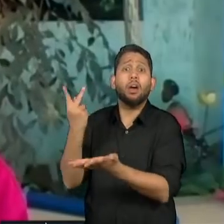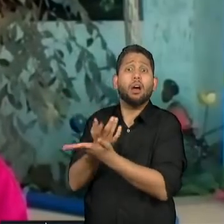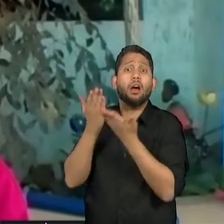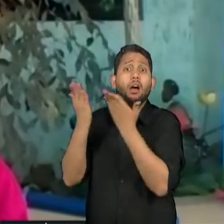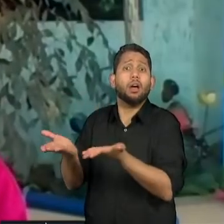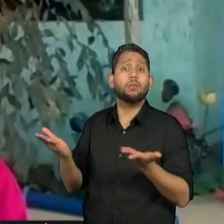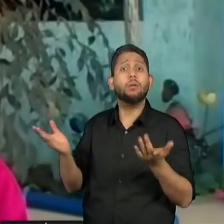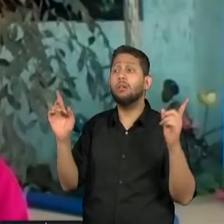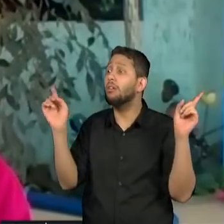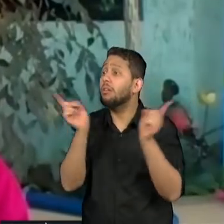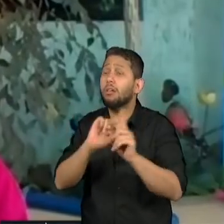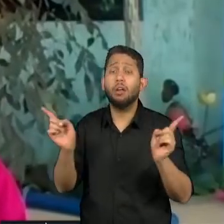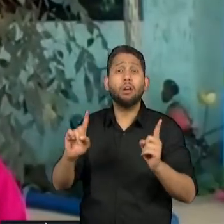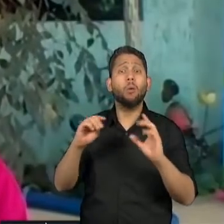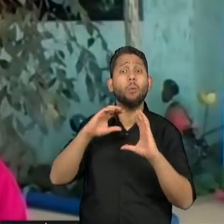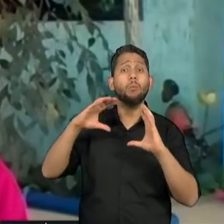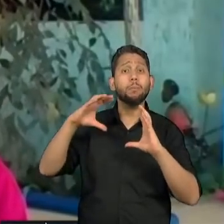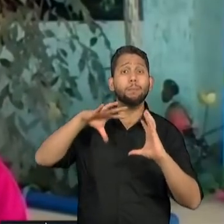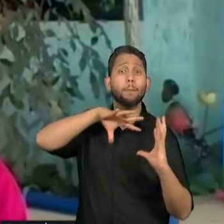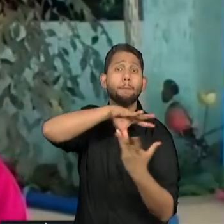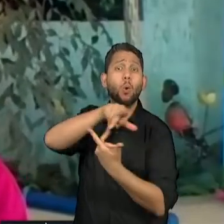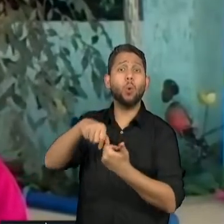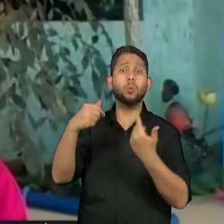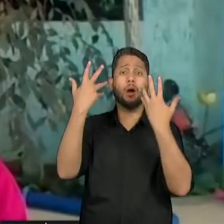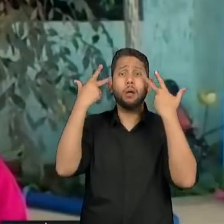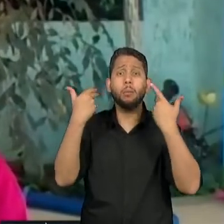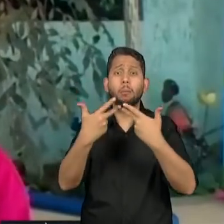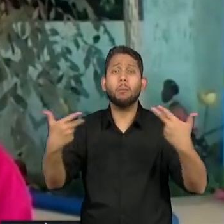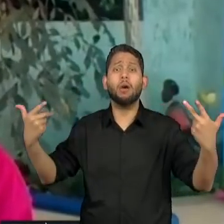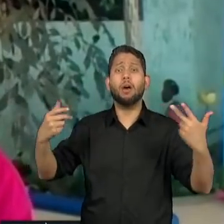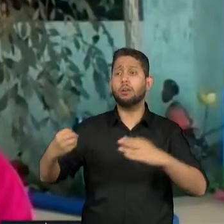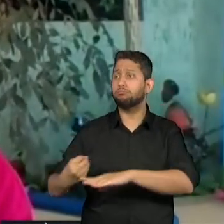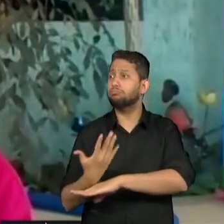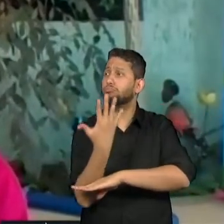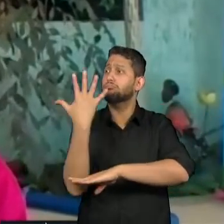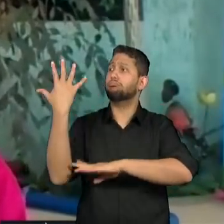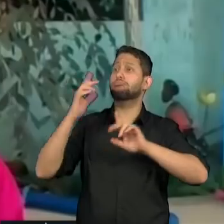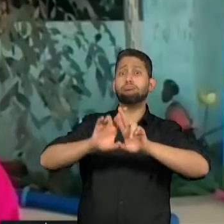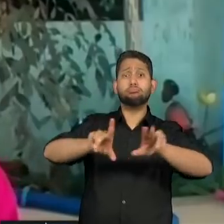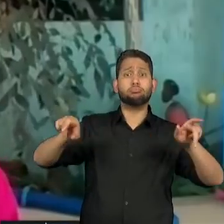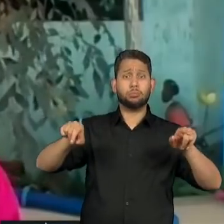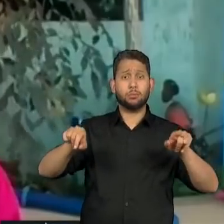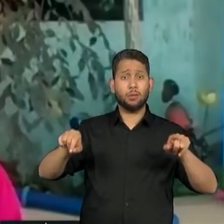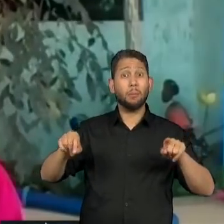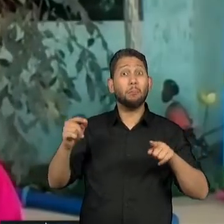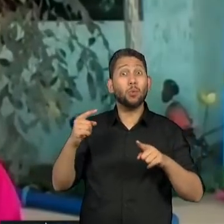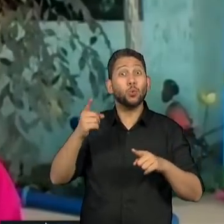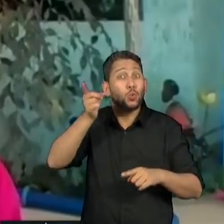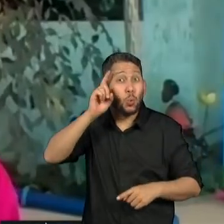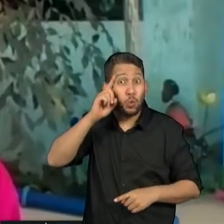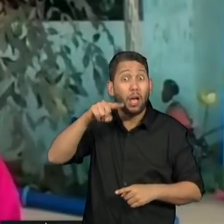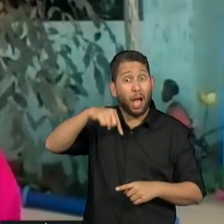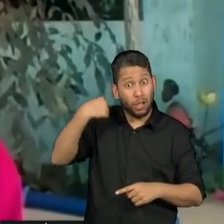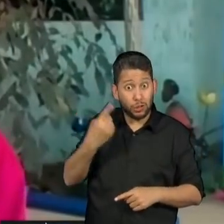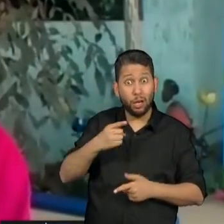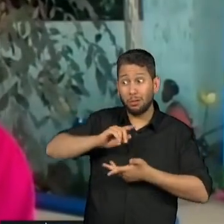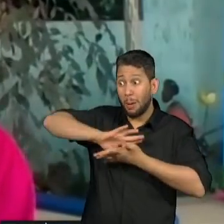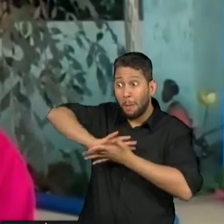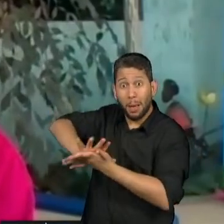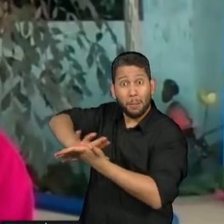a todos os seres com quem a gente compartilha o planeta, porque a gente destrói cotidianamente os